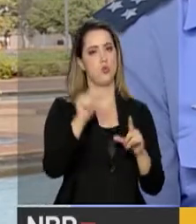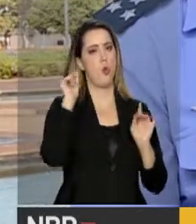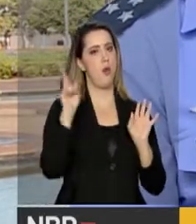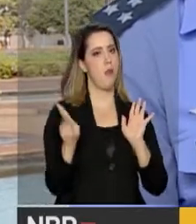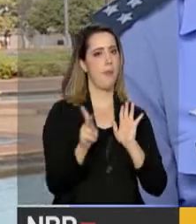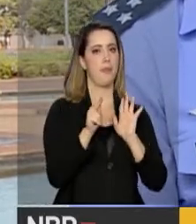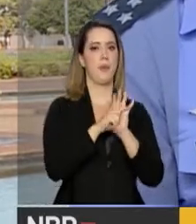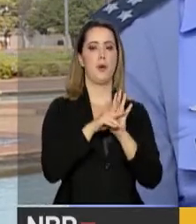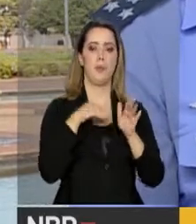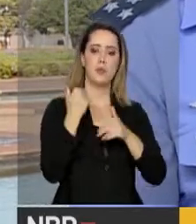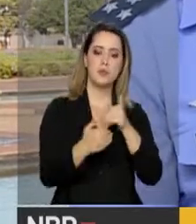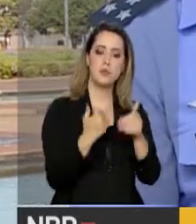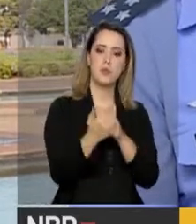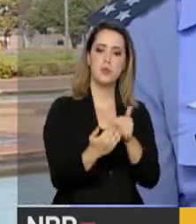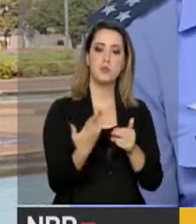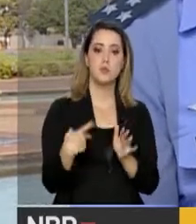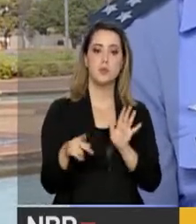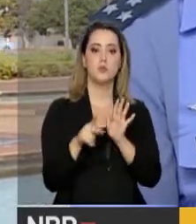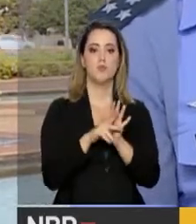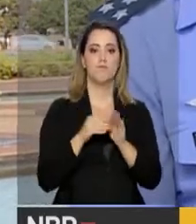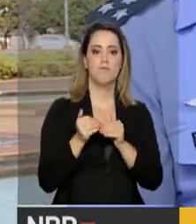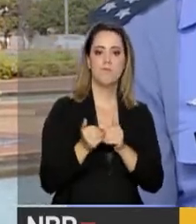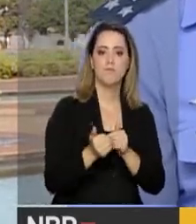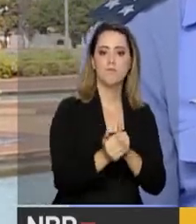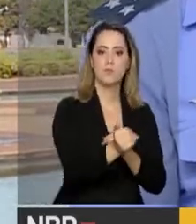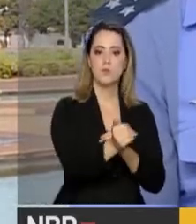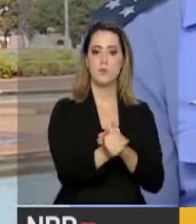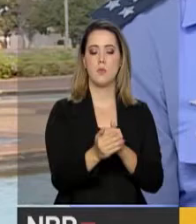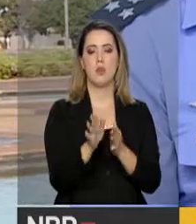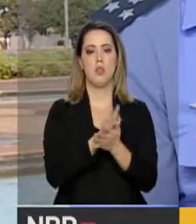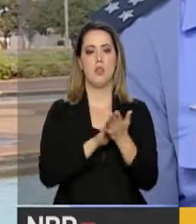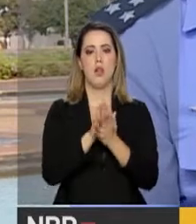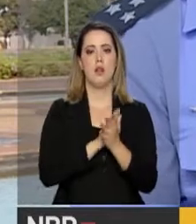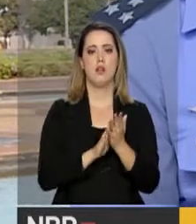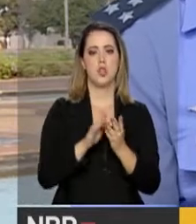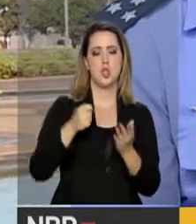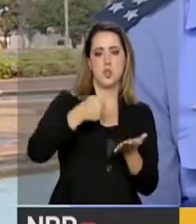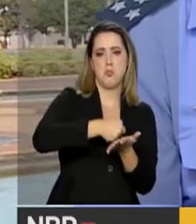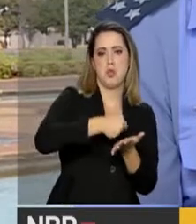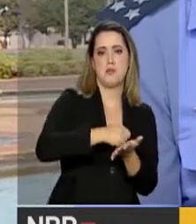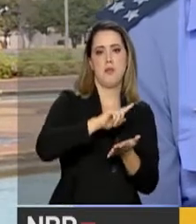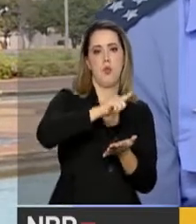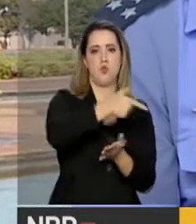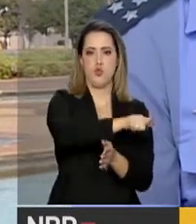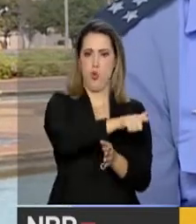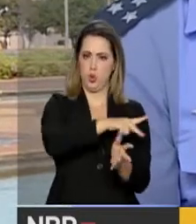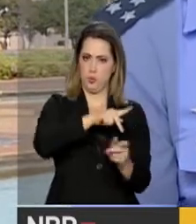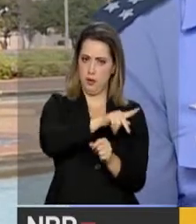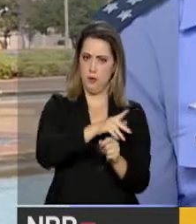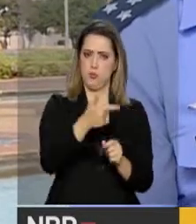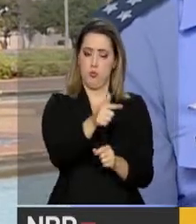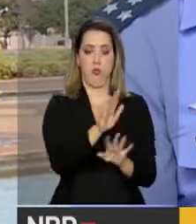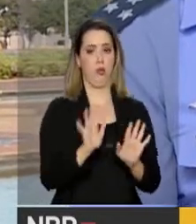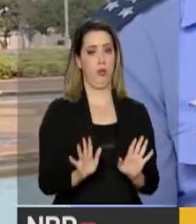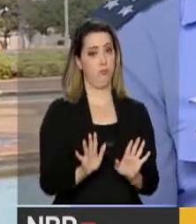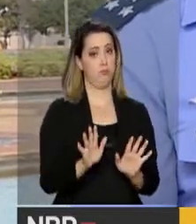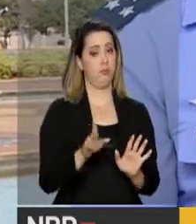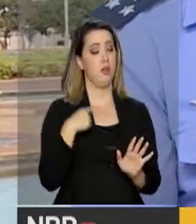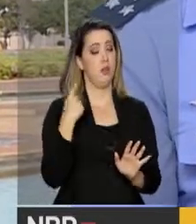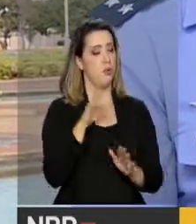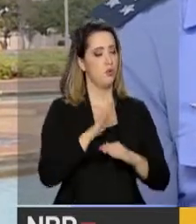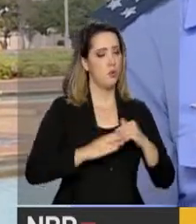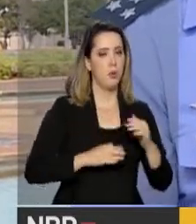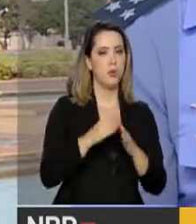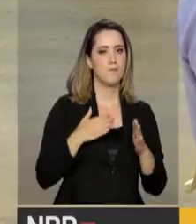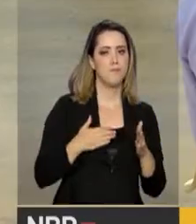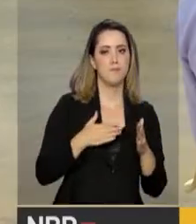quanto ao seu desenvolvimento, quanto ao seu progresso, sem sofrer qualquer pressão externa de qualquer natureza que possa